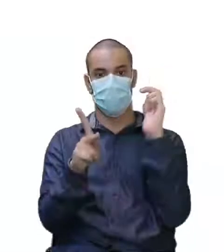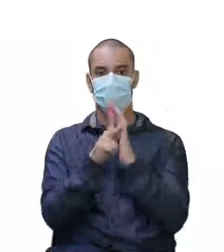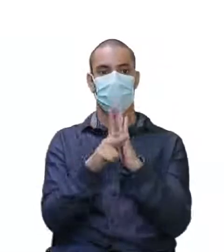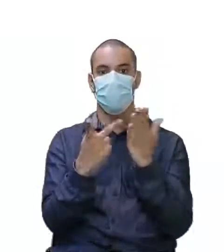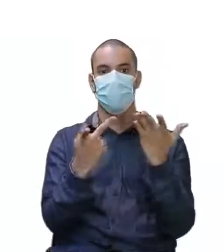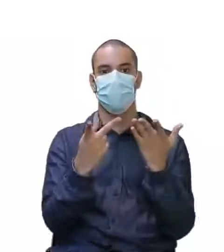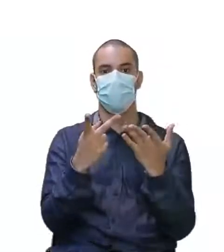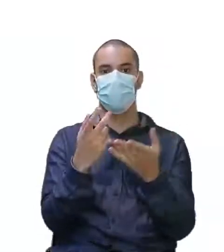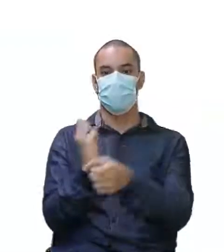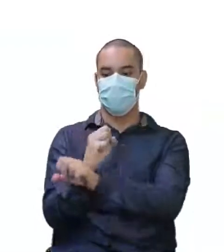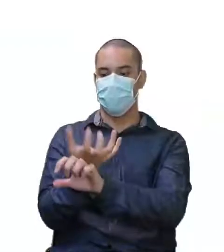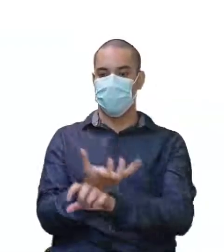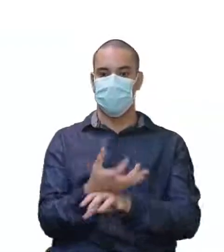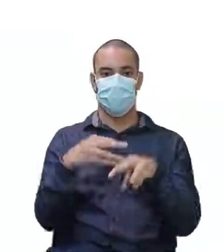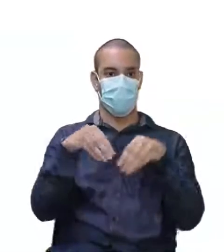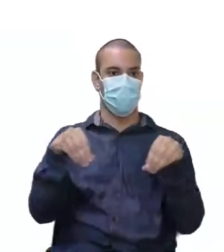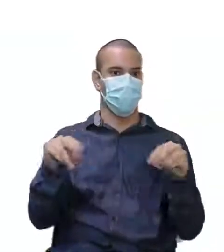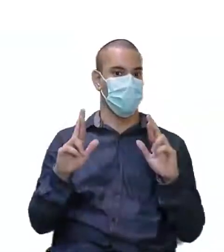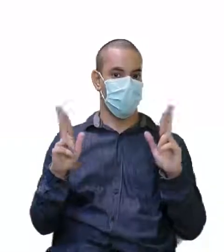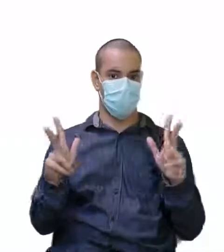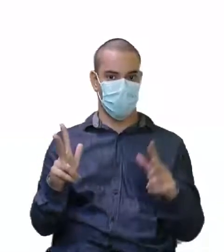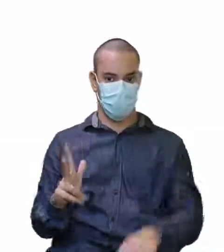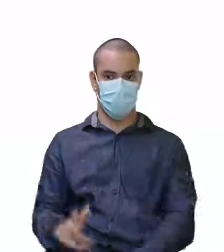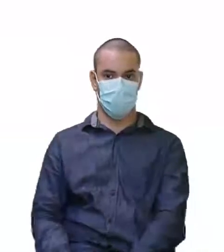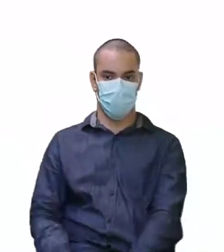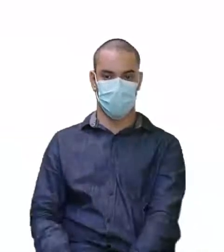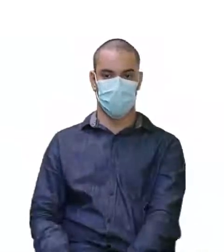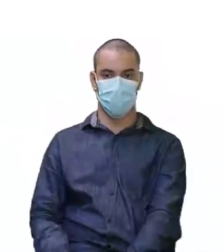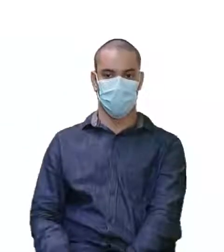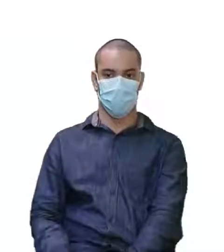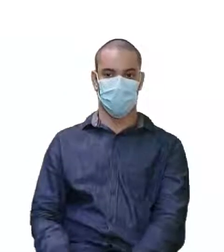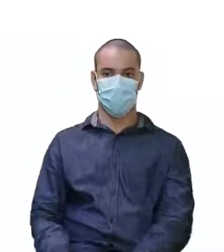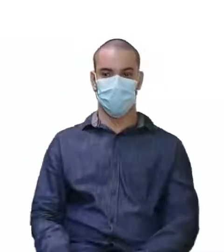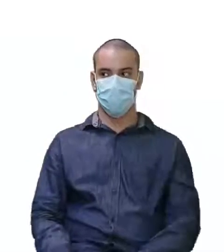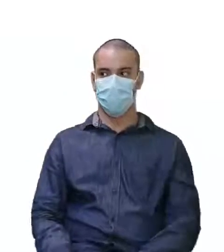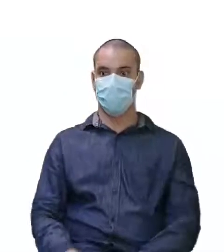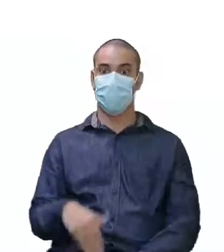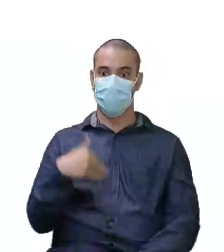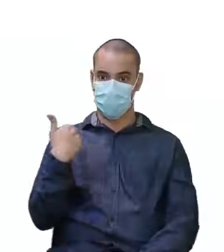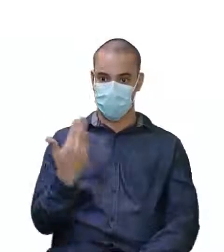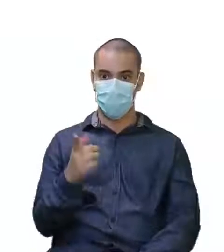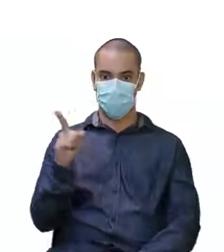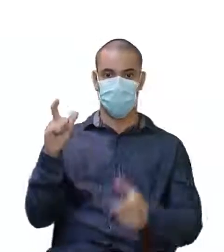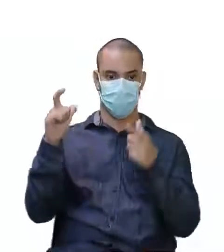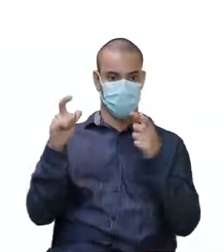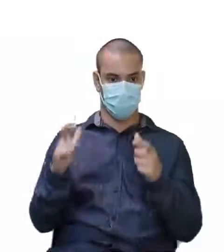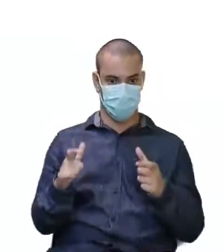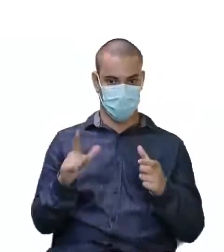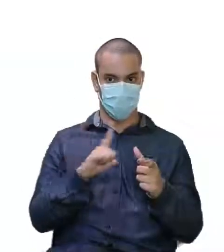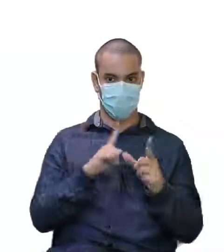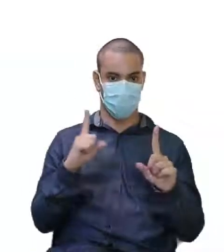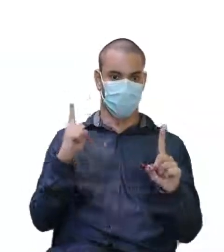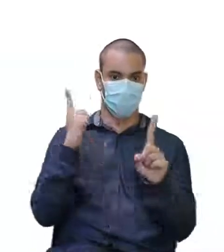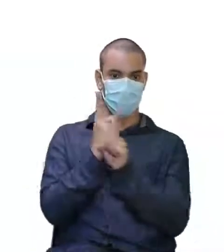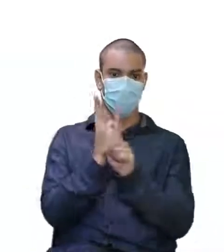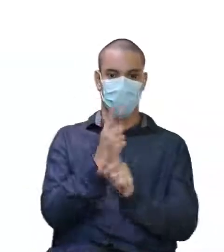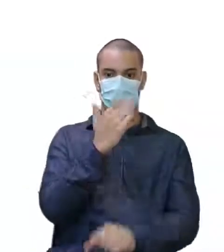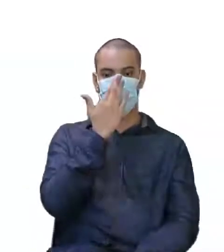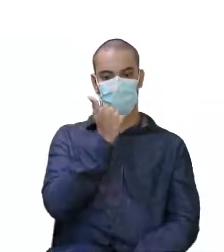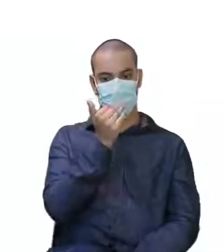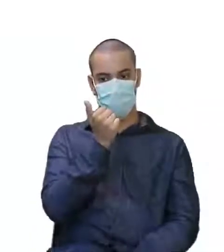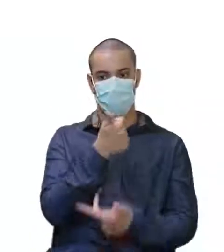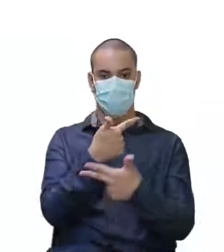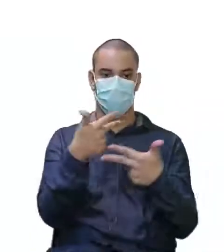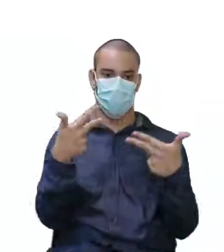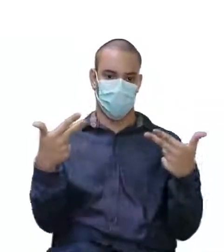um ambiente normal, sem alagamento, entendeu? Então, nesse local, eles encontram alimentação, né,